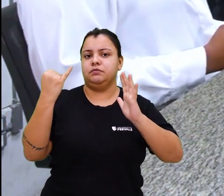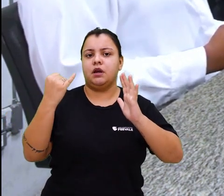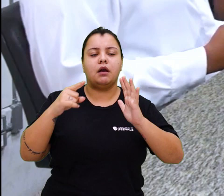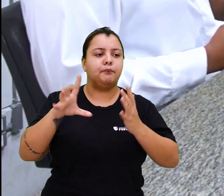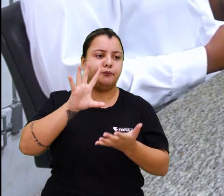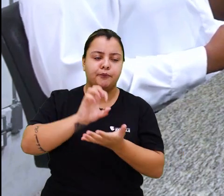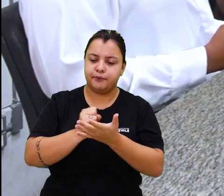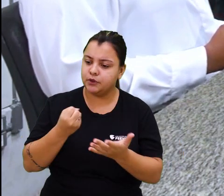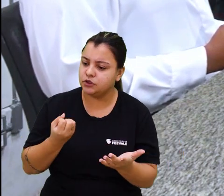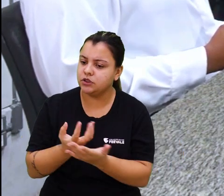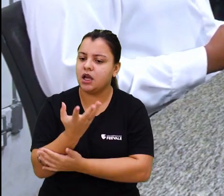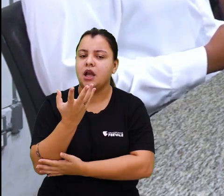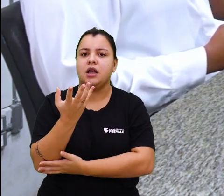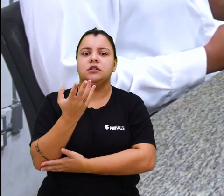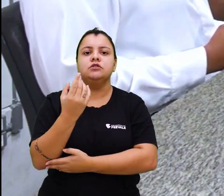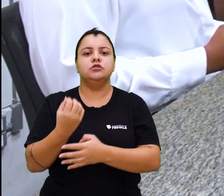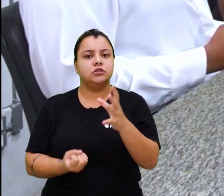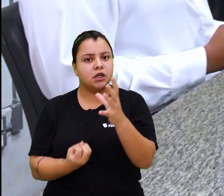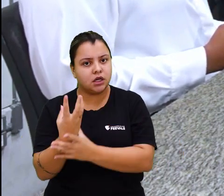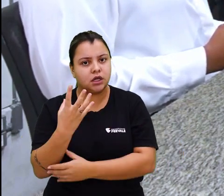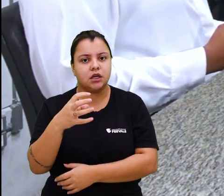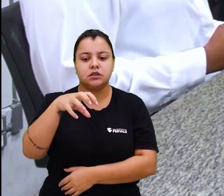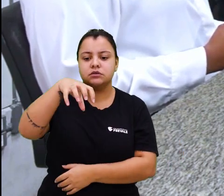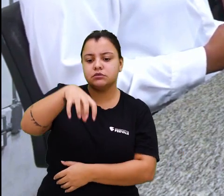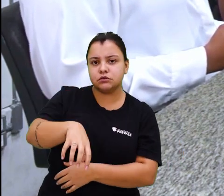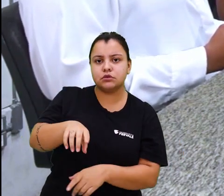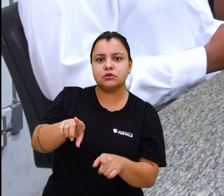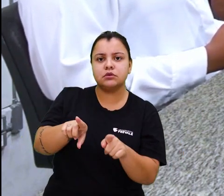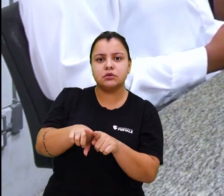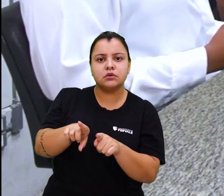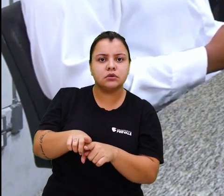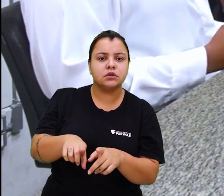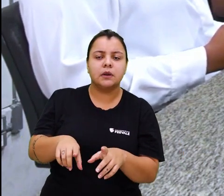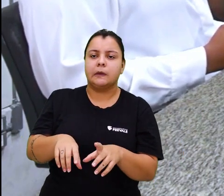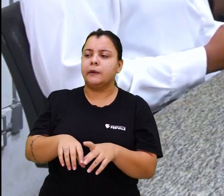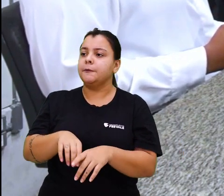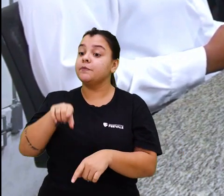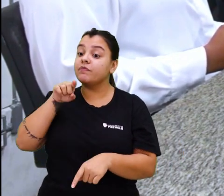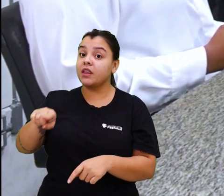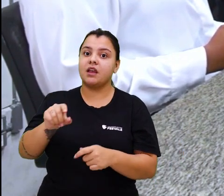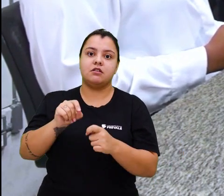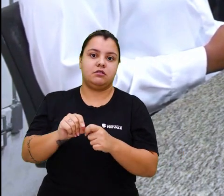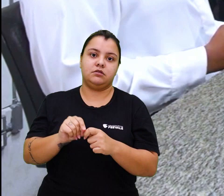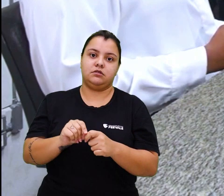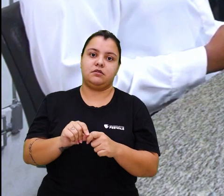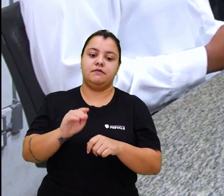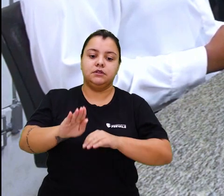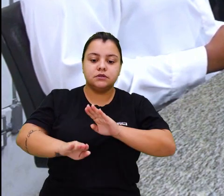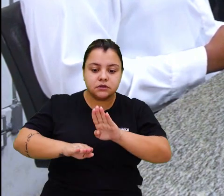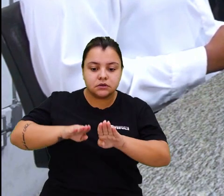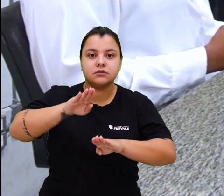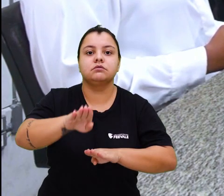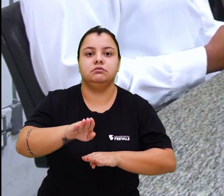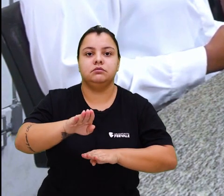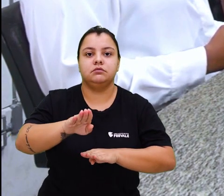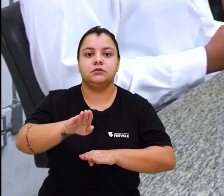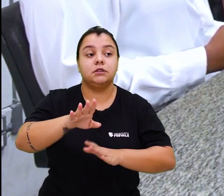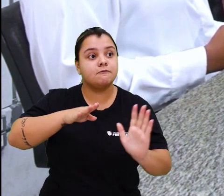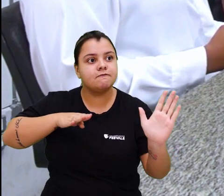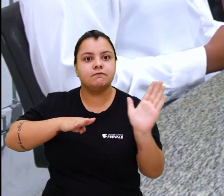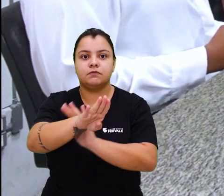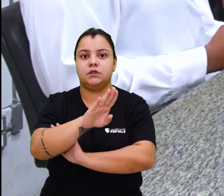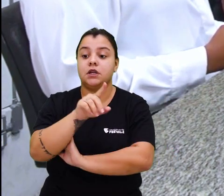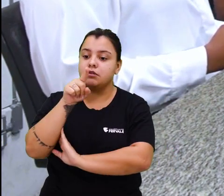podcast a criação desse núcleo eh o que isso é que vai fazer a coisa ir pra frente assim e é tuo que tá